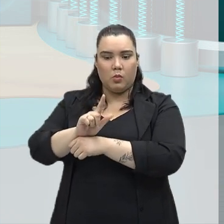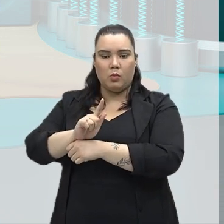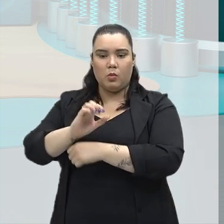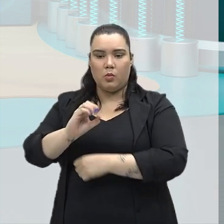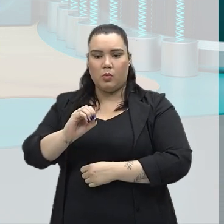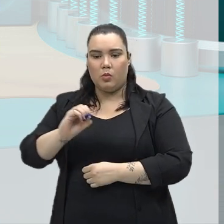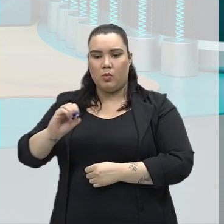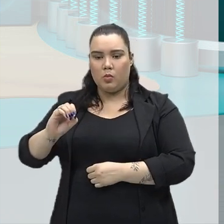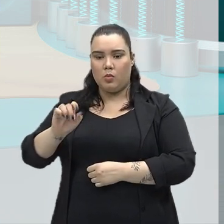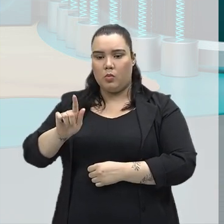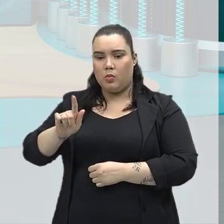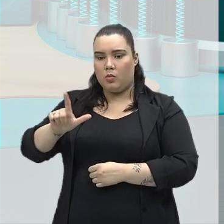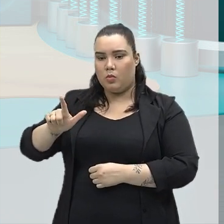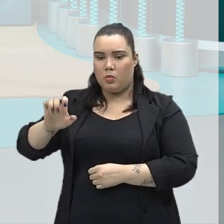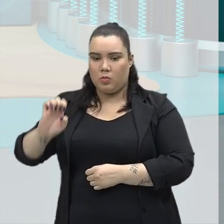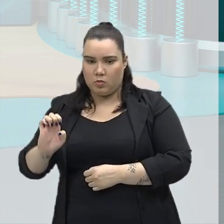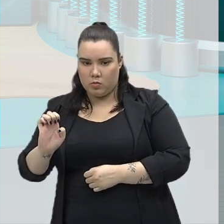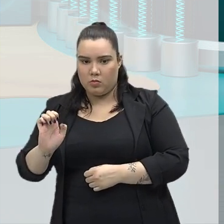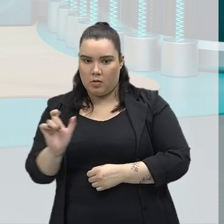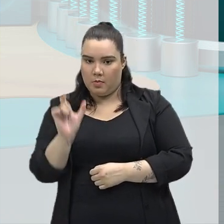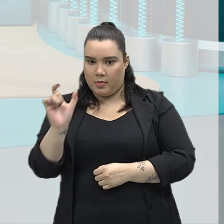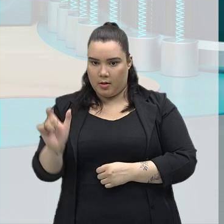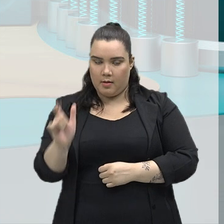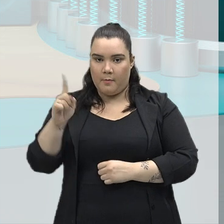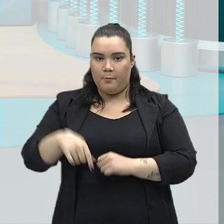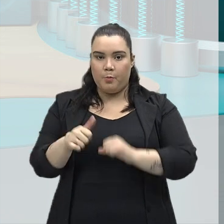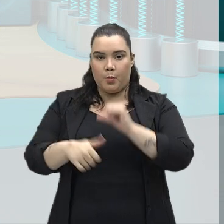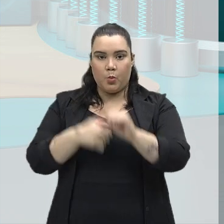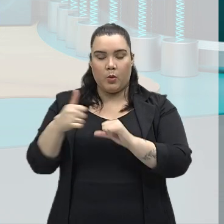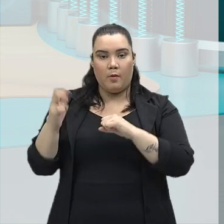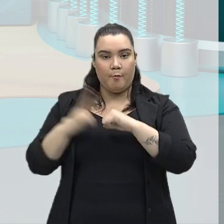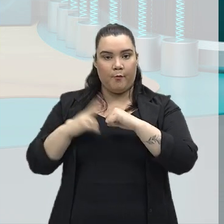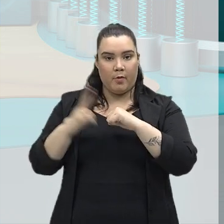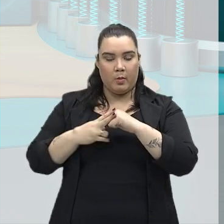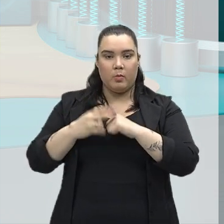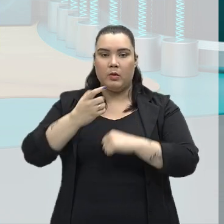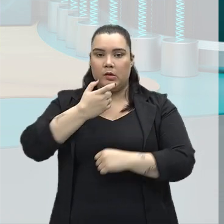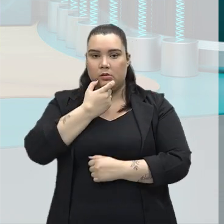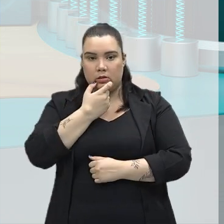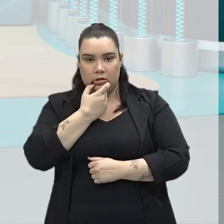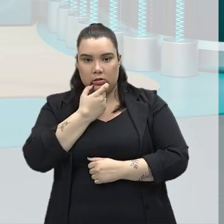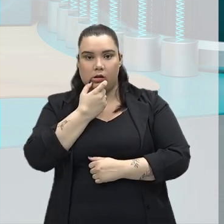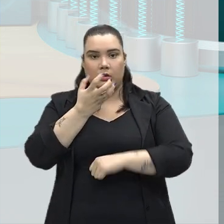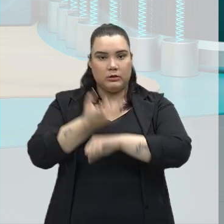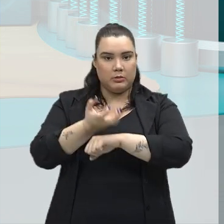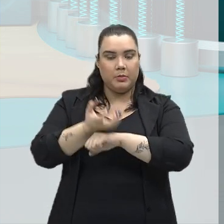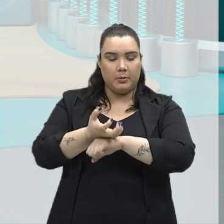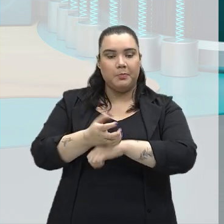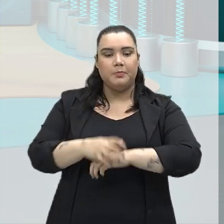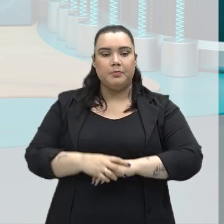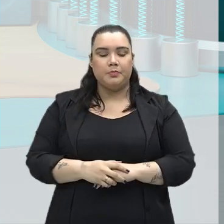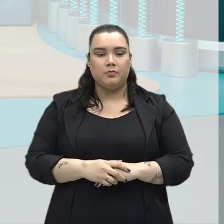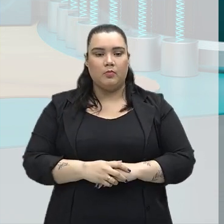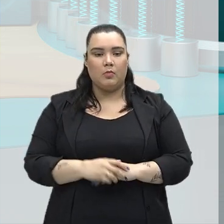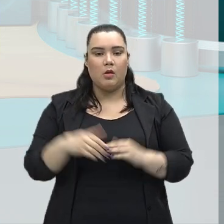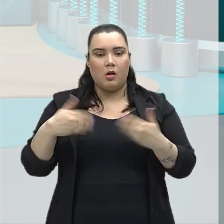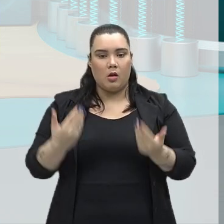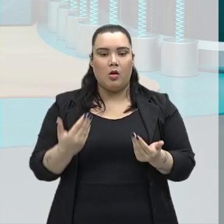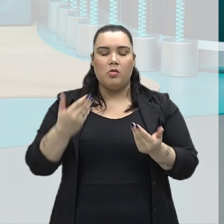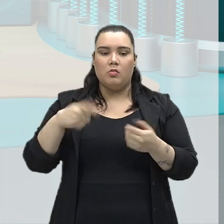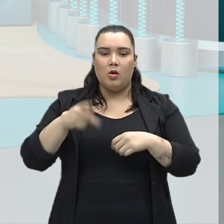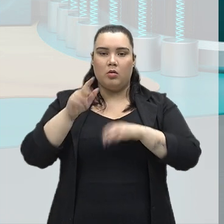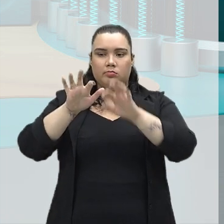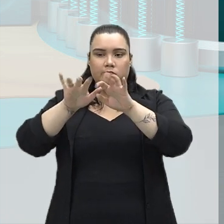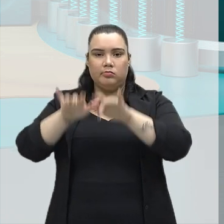inclusive o Google, essa palavra Google virou um verbo na língua inglesa, tá bom? Ele já é verbo também, ok? Então, fazemos uma busca ali